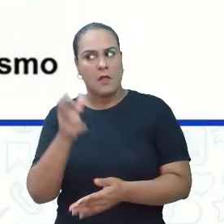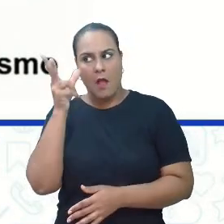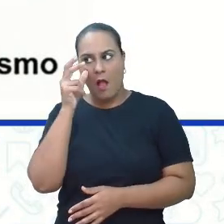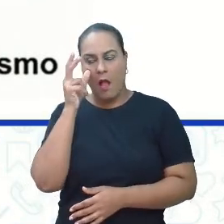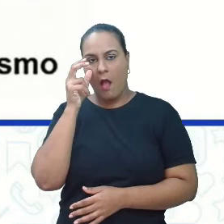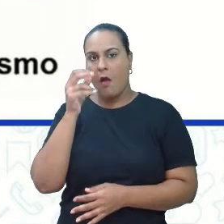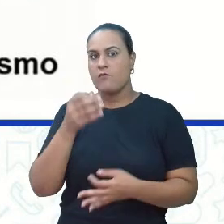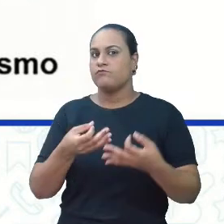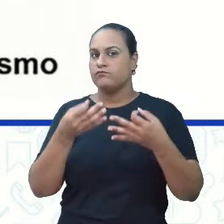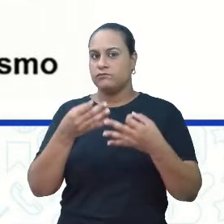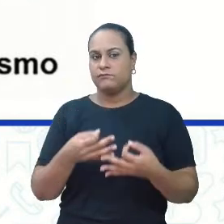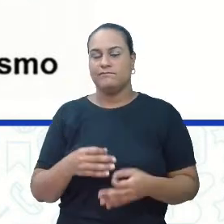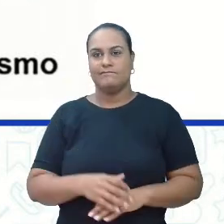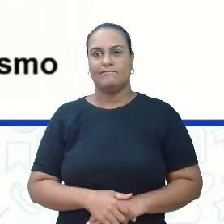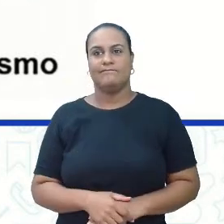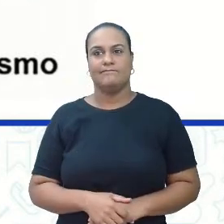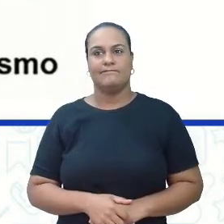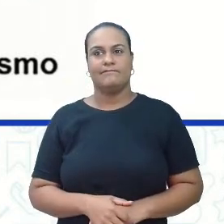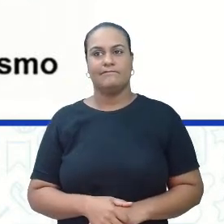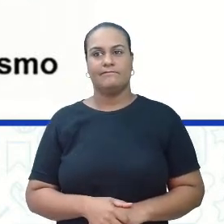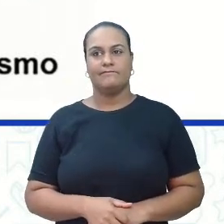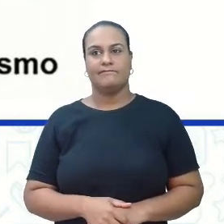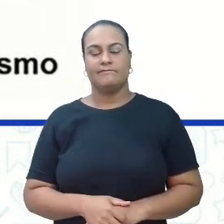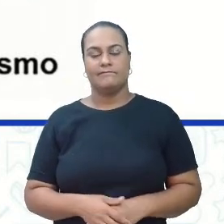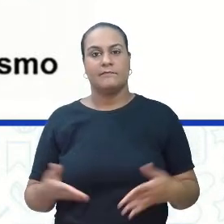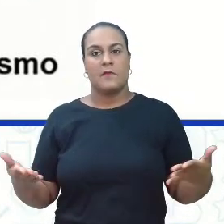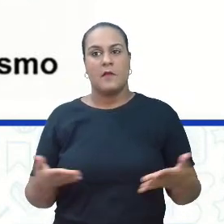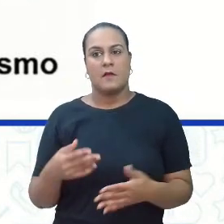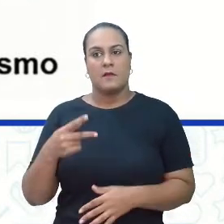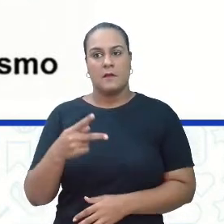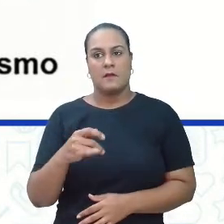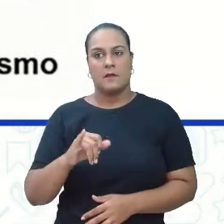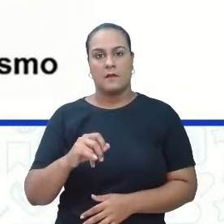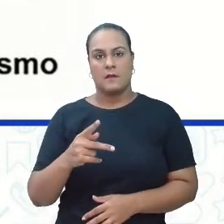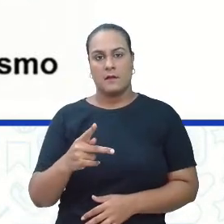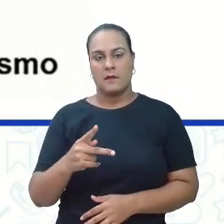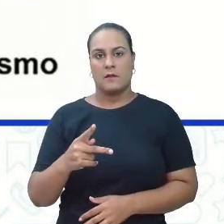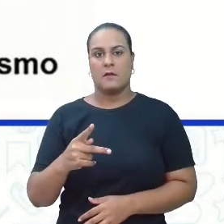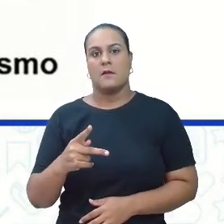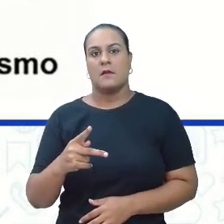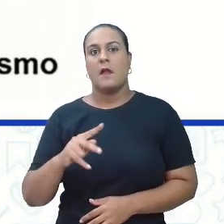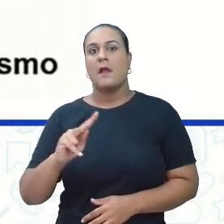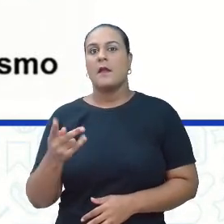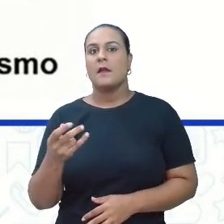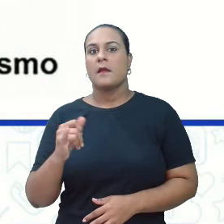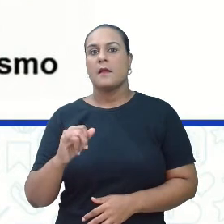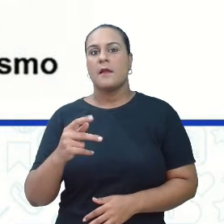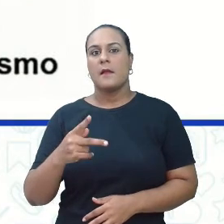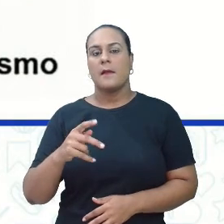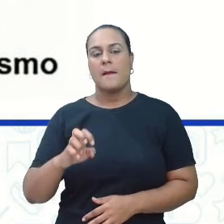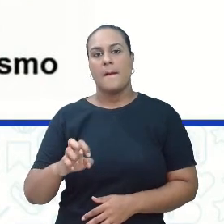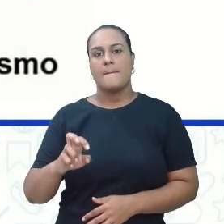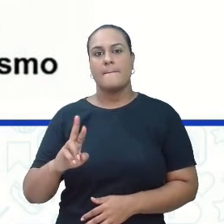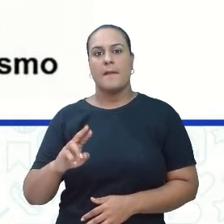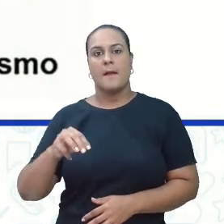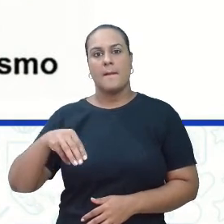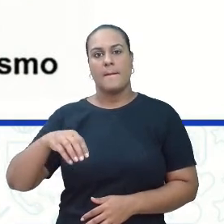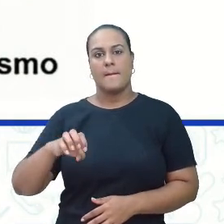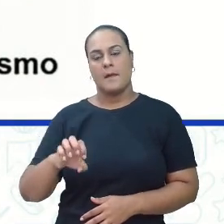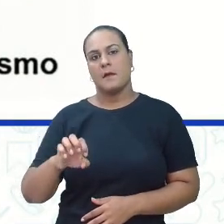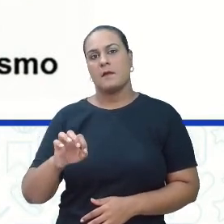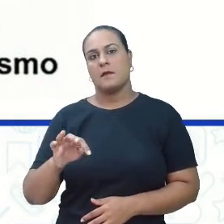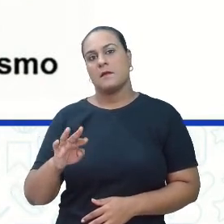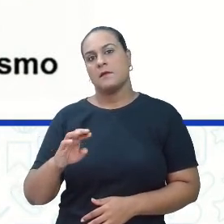na retina. Ok? Aí vamos agora para a hipermetropia. A hipermetropia é diferente. Olha o que acontece com